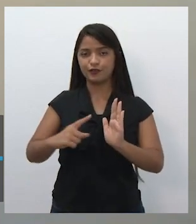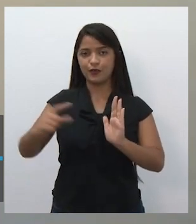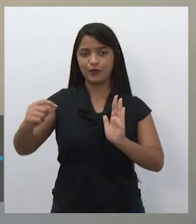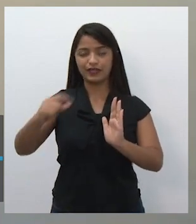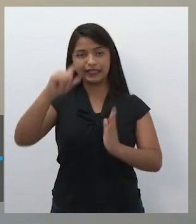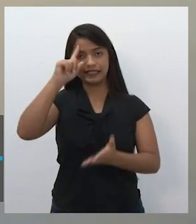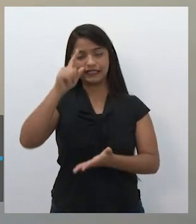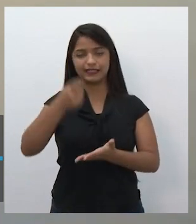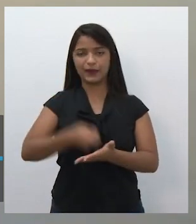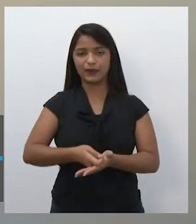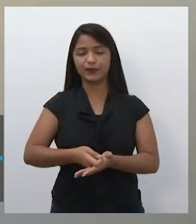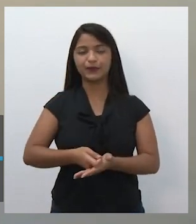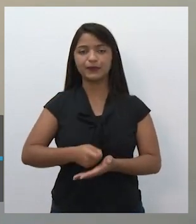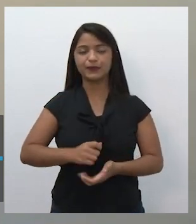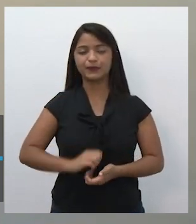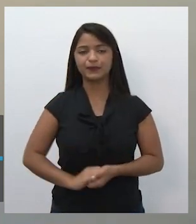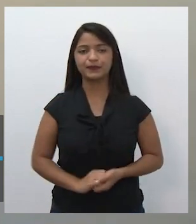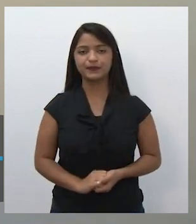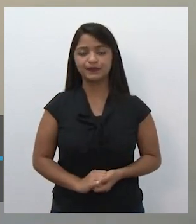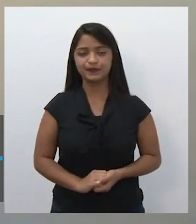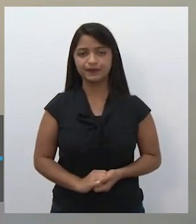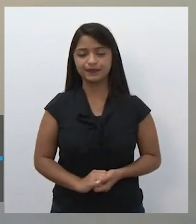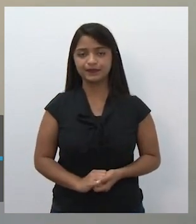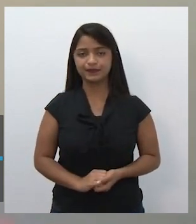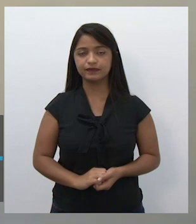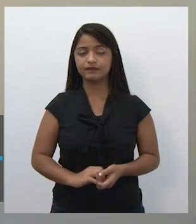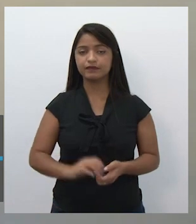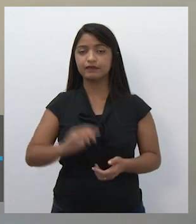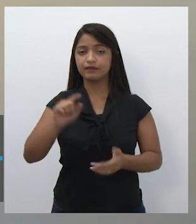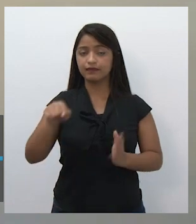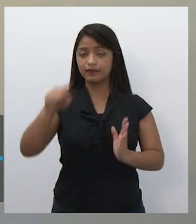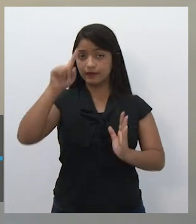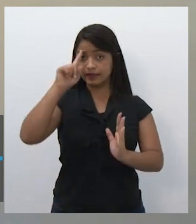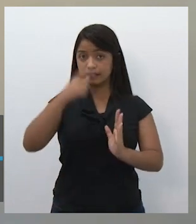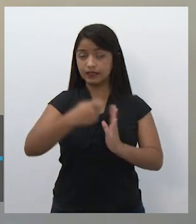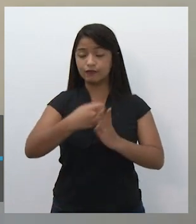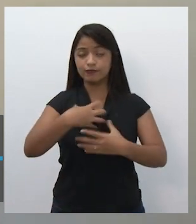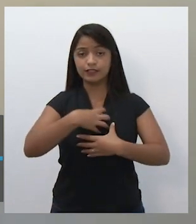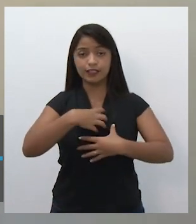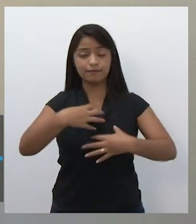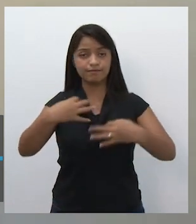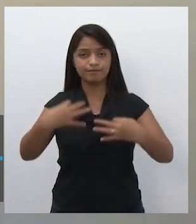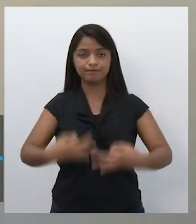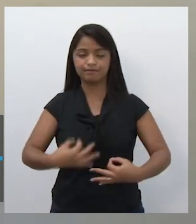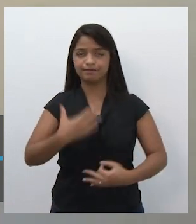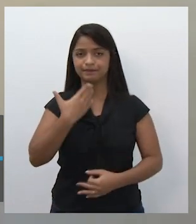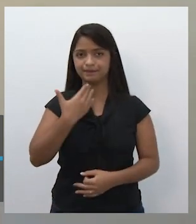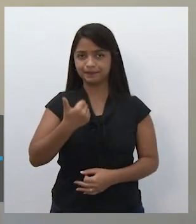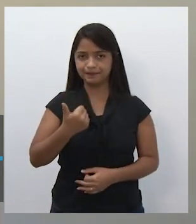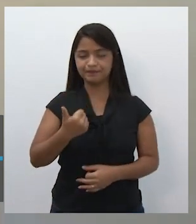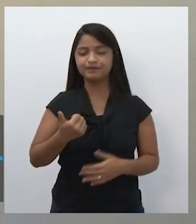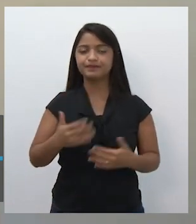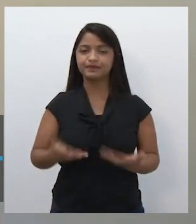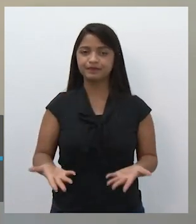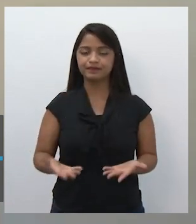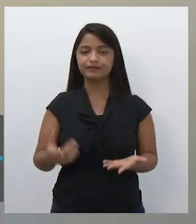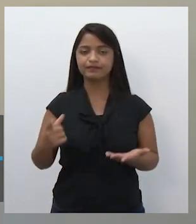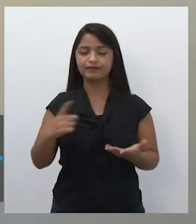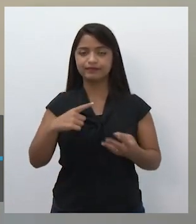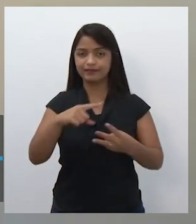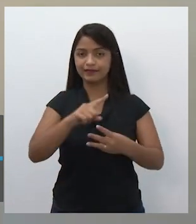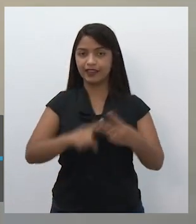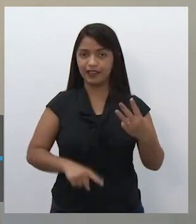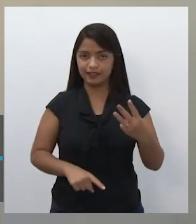tome a de sua decisão de forma mais assertiva possível. Então, são esses